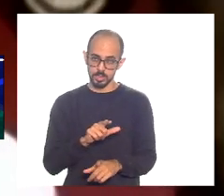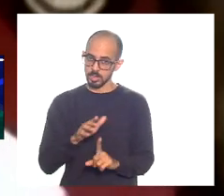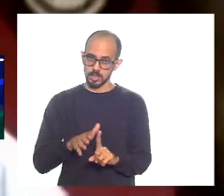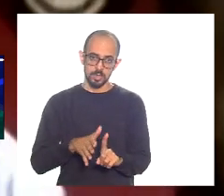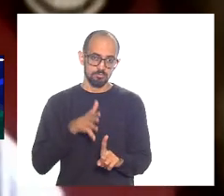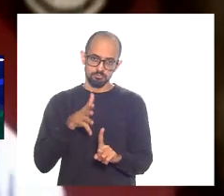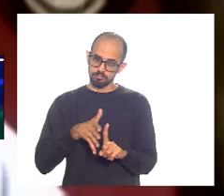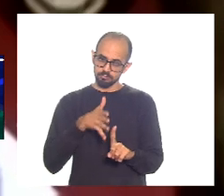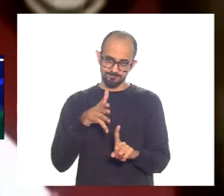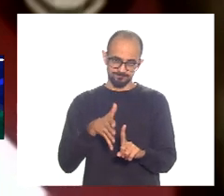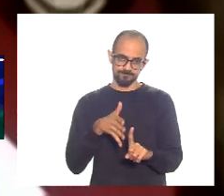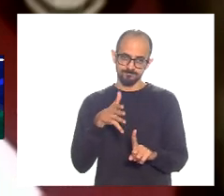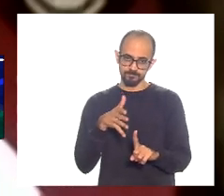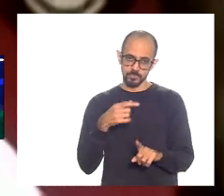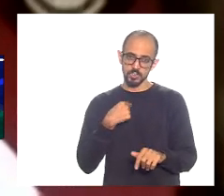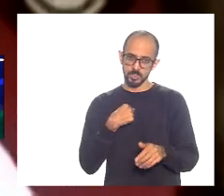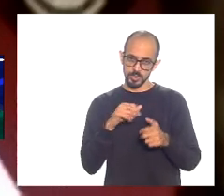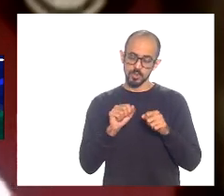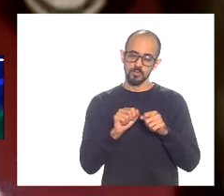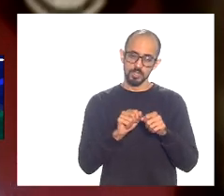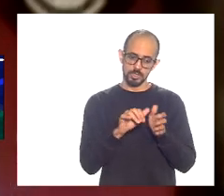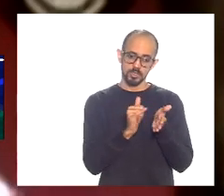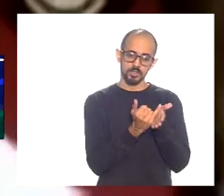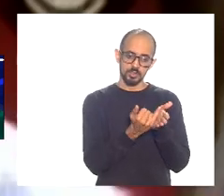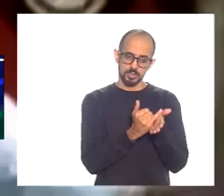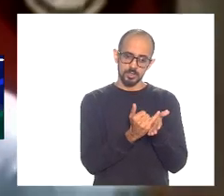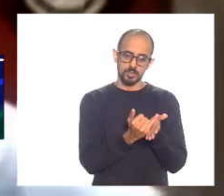tinha me inscrito para fazer